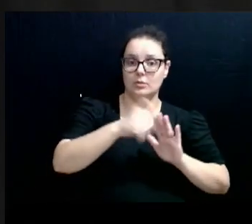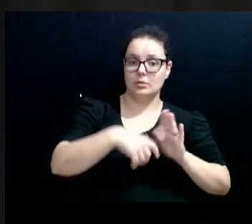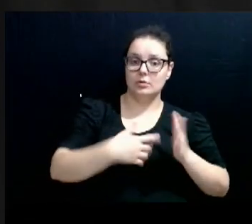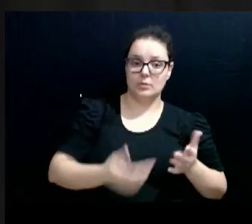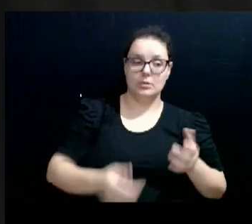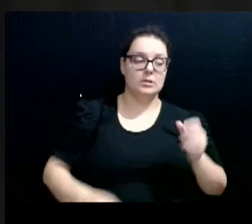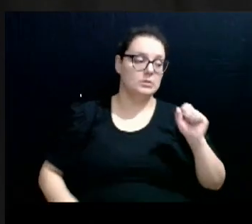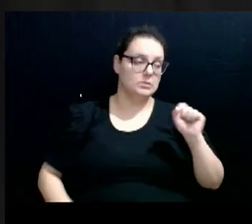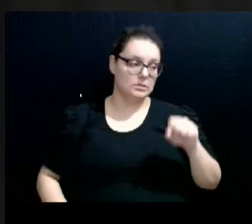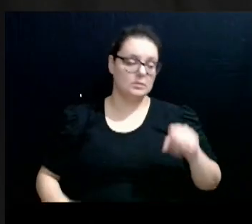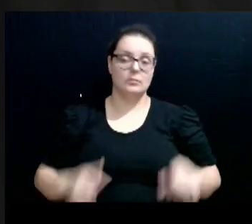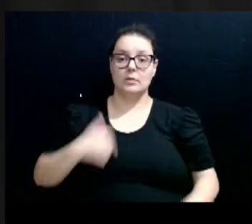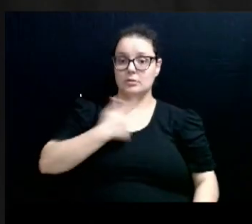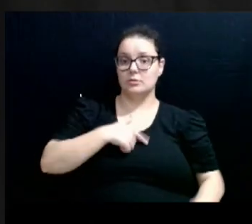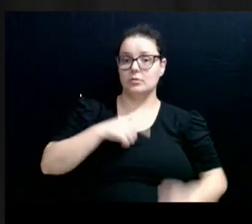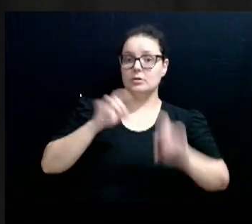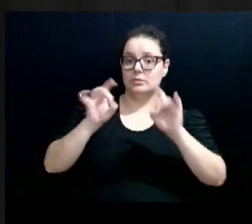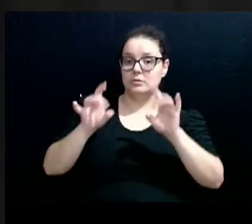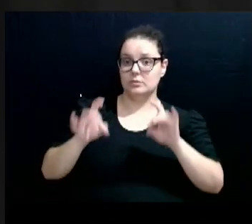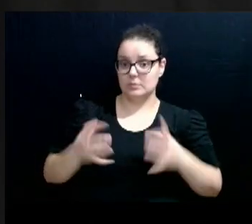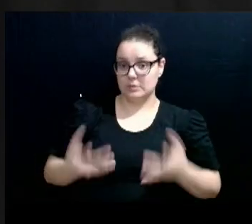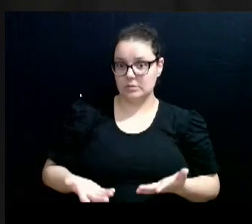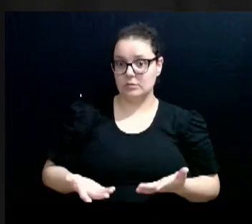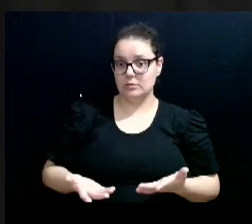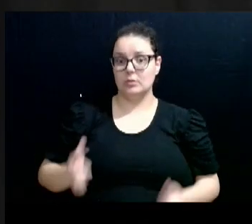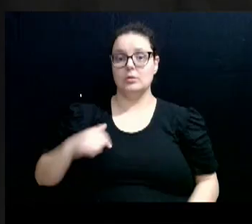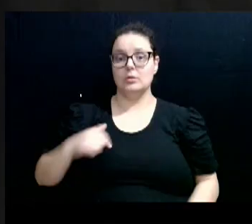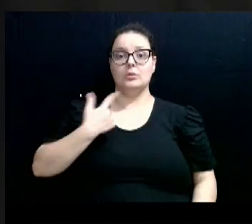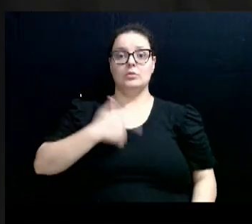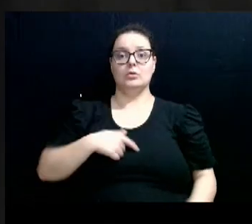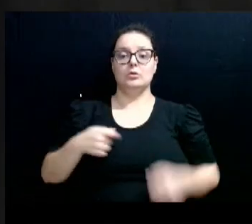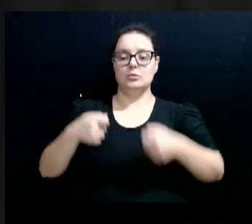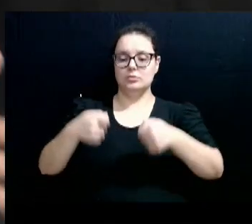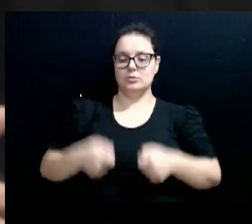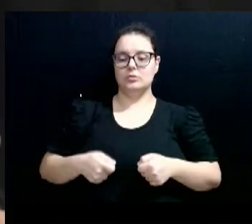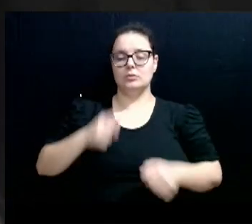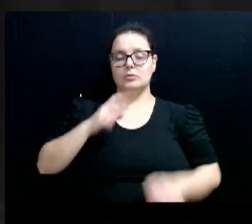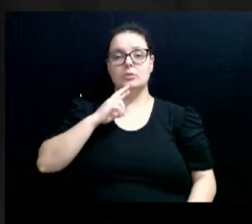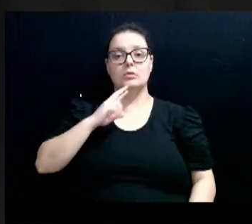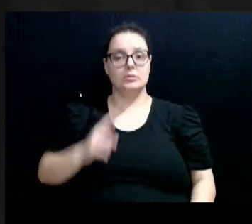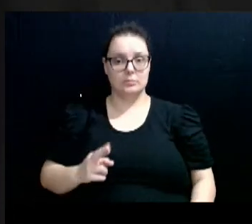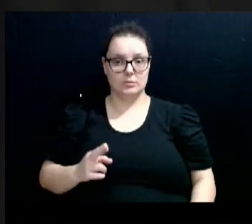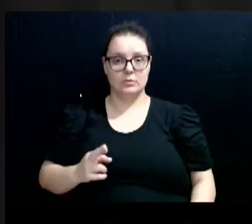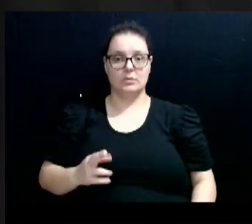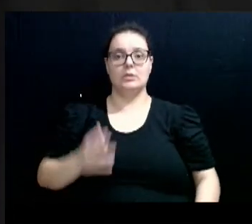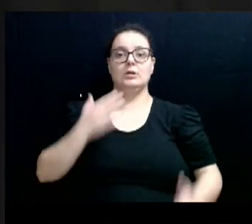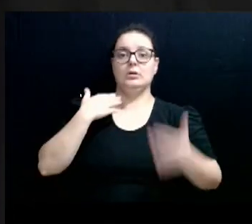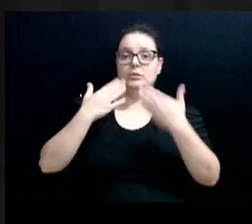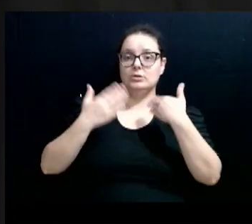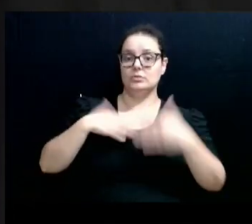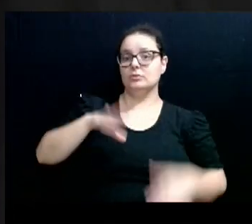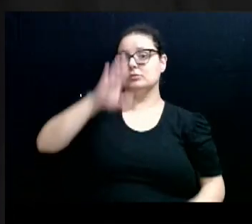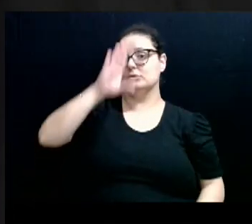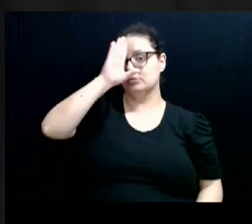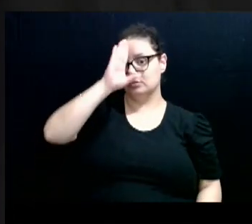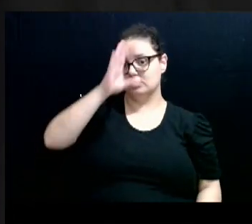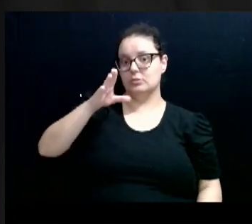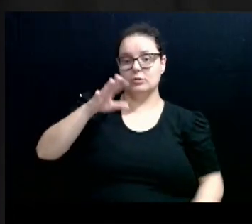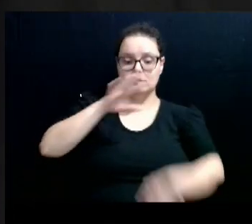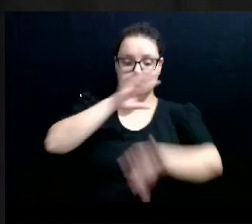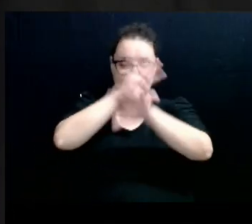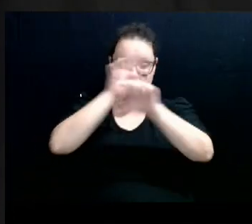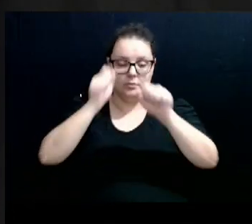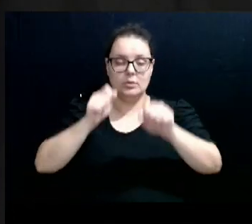caso especificamente, nós consolidamos as respostas e dialogamos diretamente com o Tribunal de Contas. Mas é